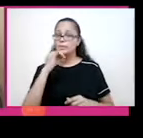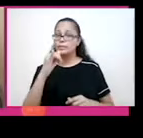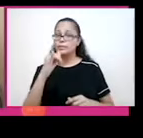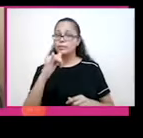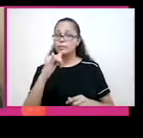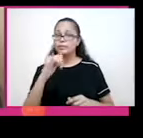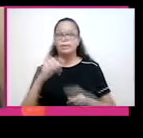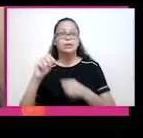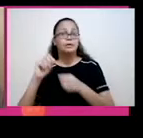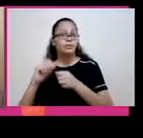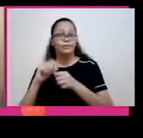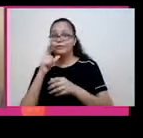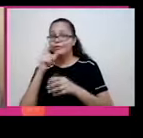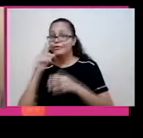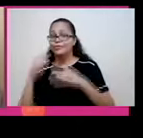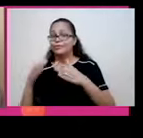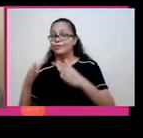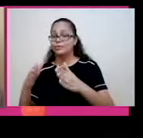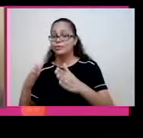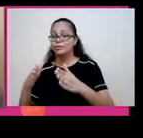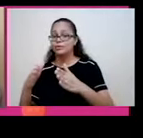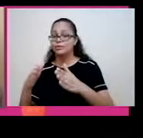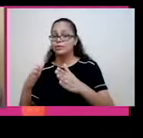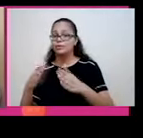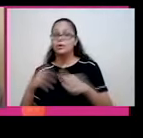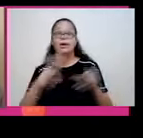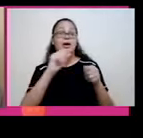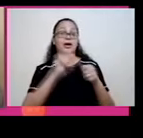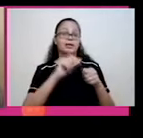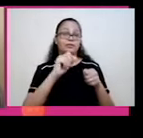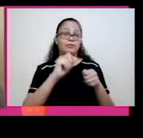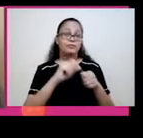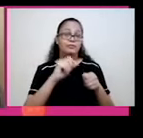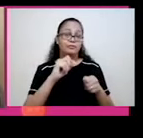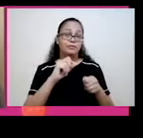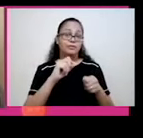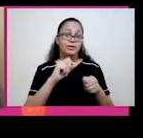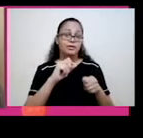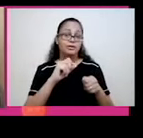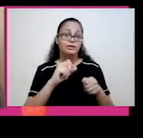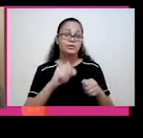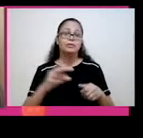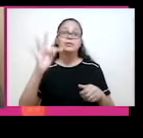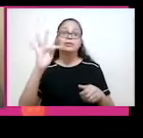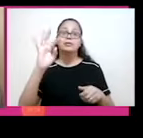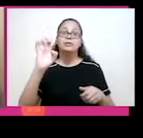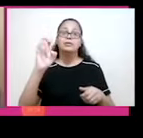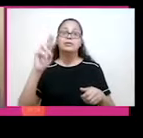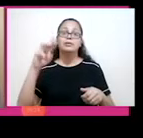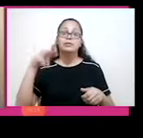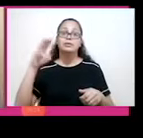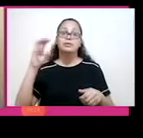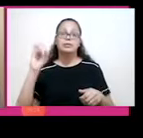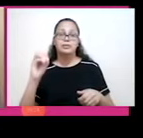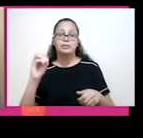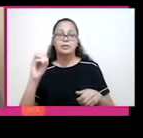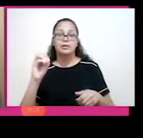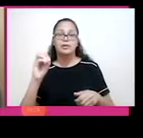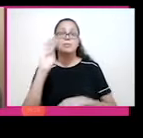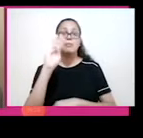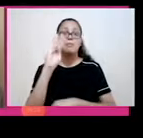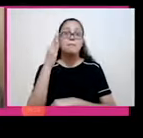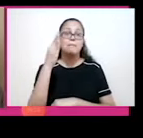não é produzida através dos rios, né, que é uma fonte renovável. É produzida através das termoelétricas movidas a carvão. Isso traz um